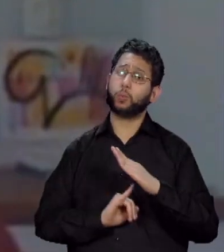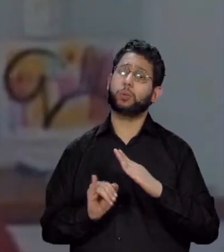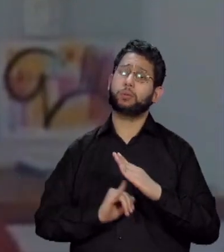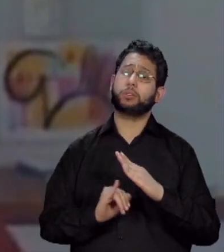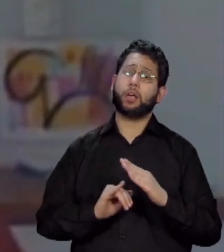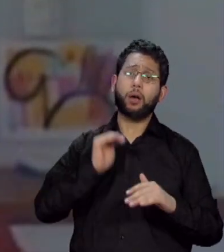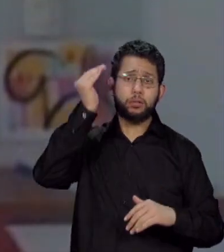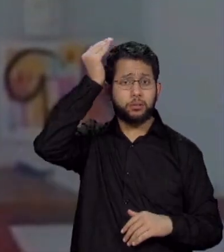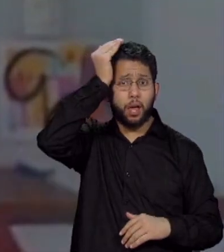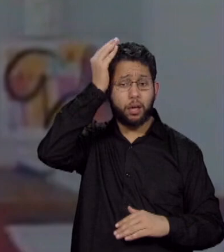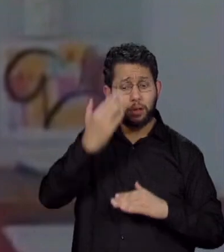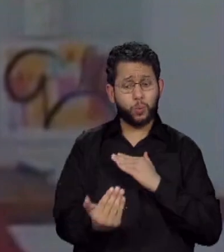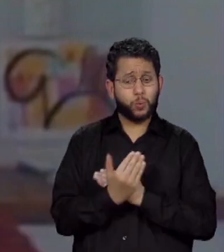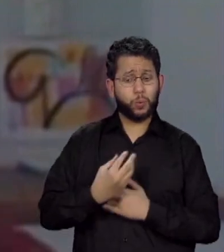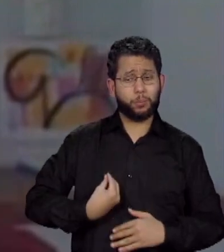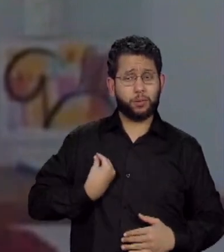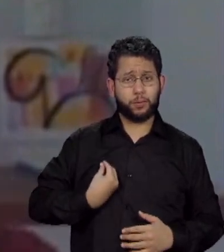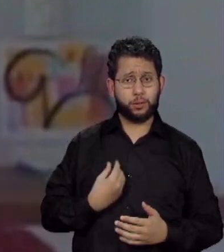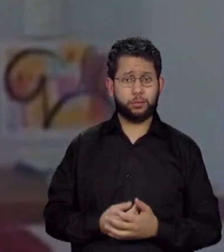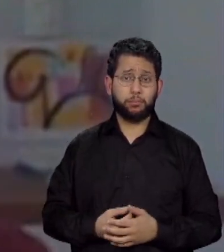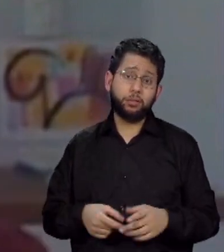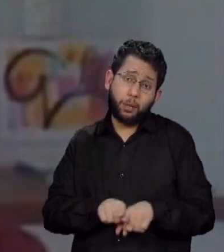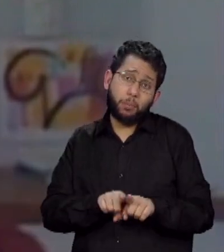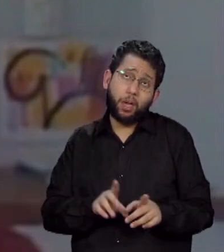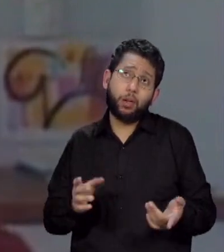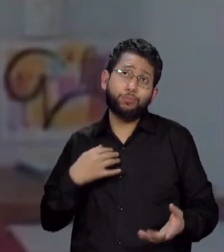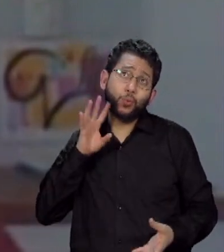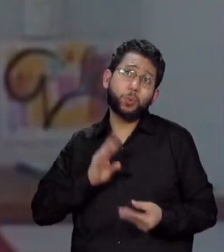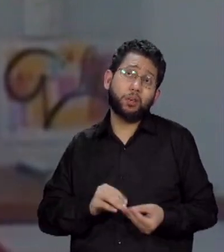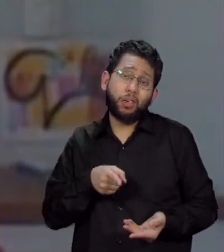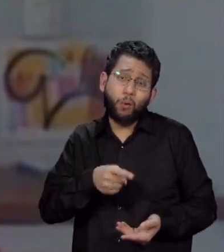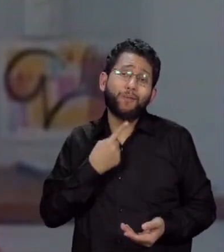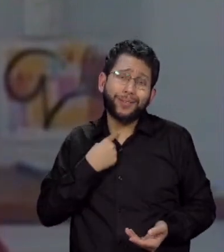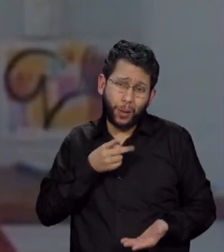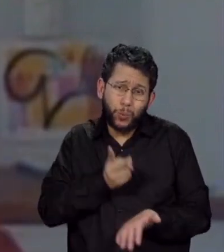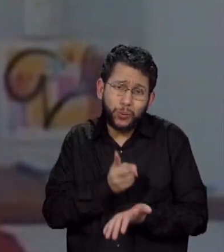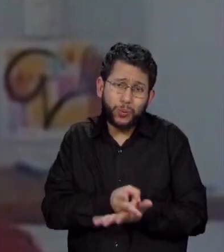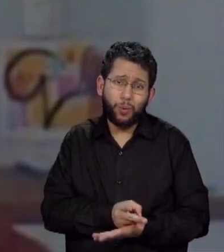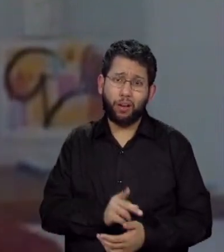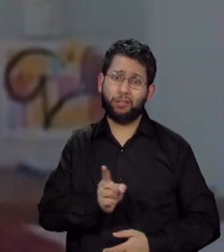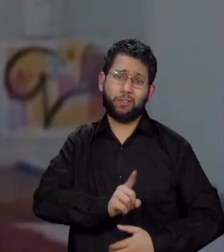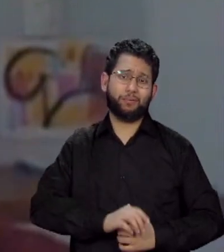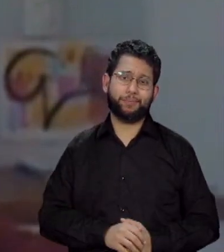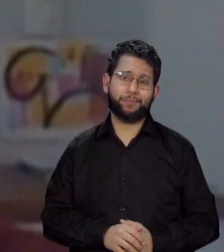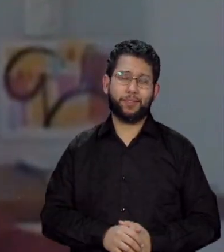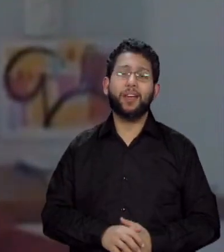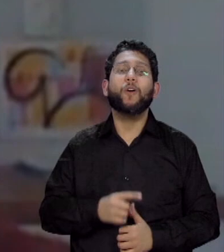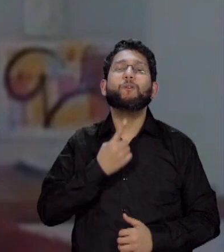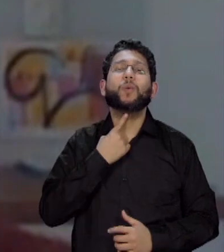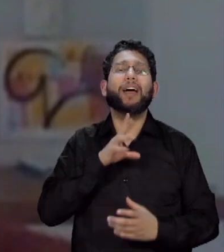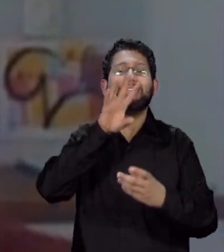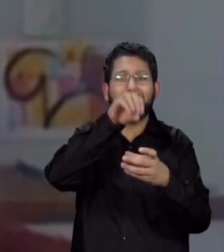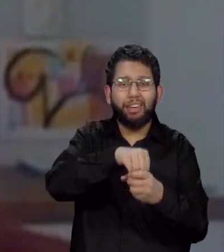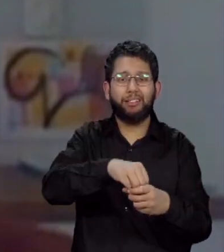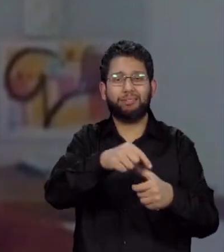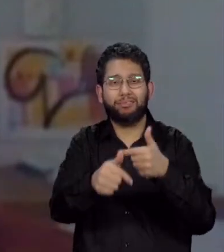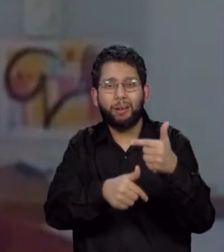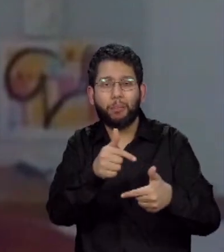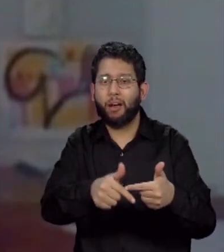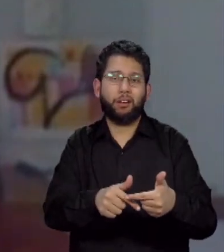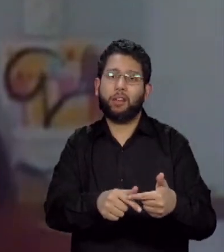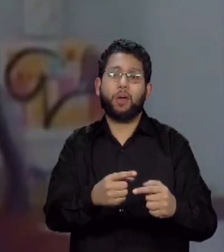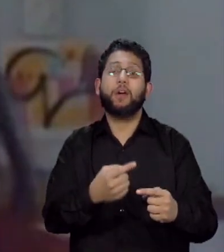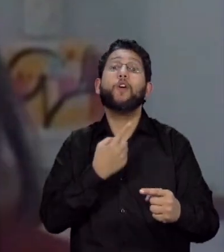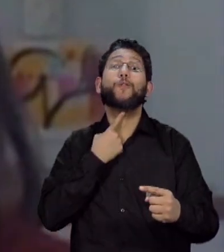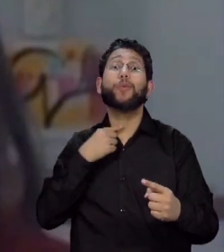minha trajetória. E para eu saber também o que eu não queria, né? Eu não queria estar dentro de uma instituição trabalhando como gestora, eu queria